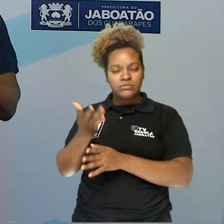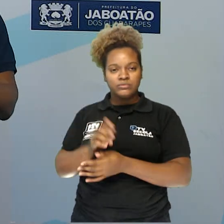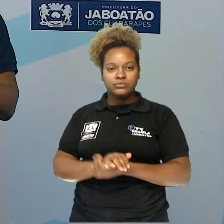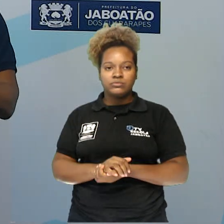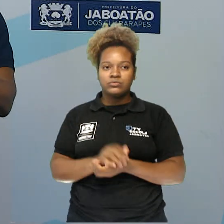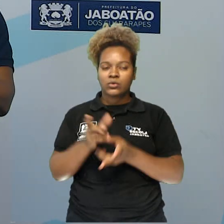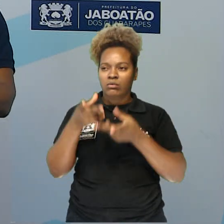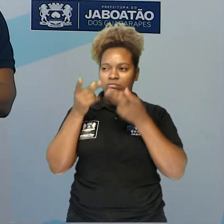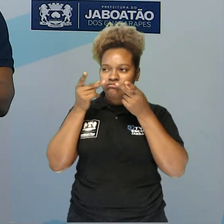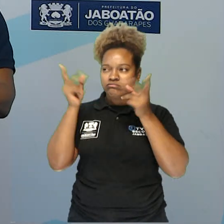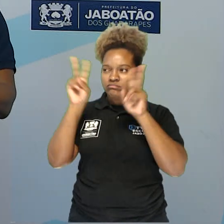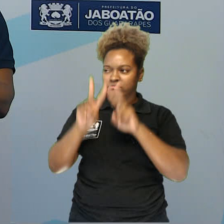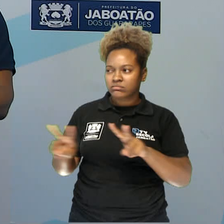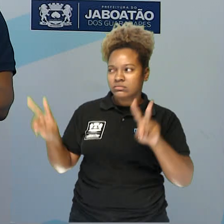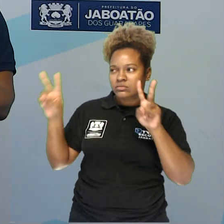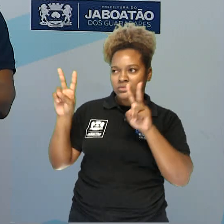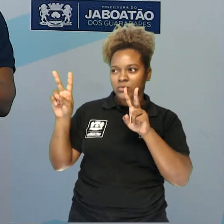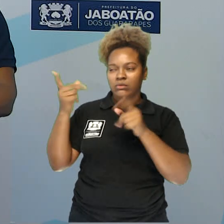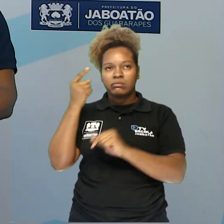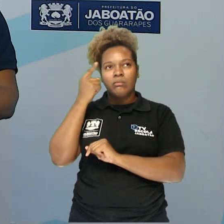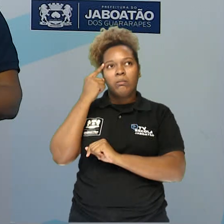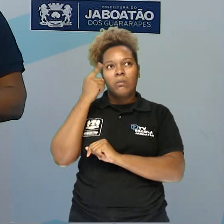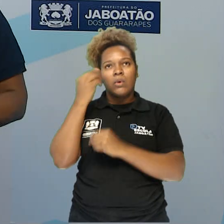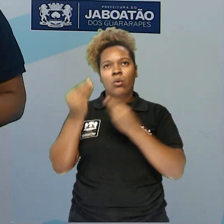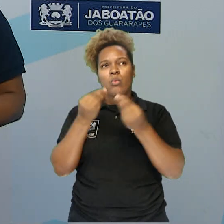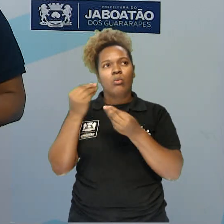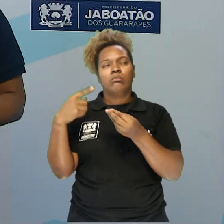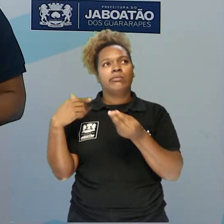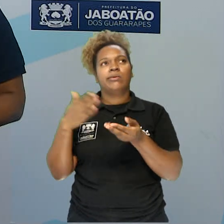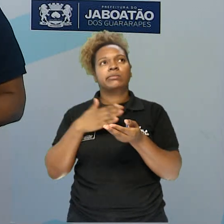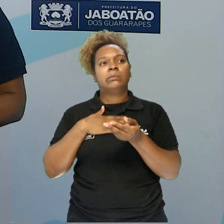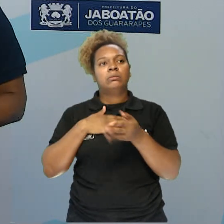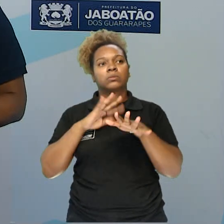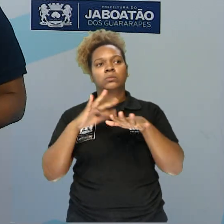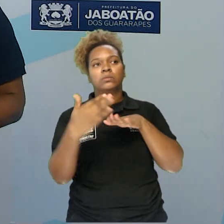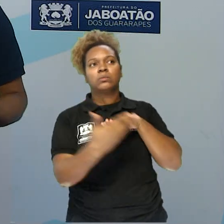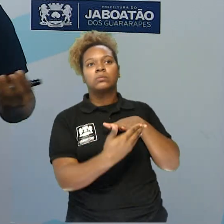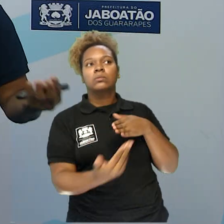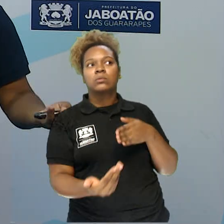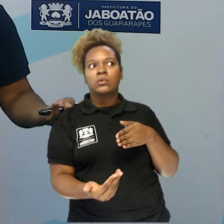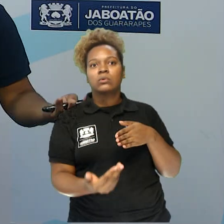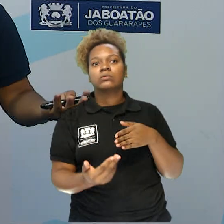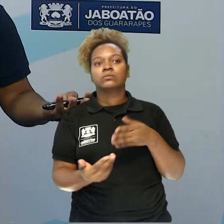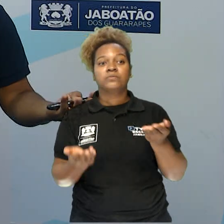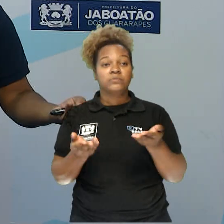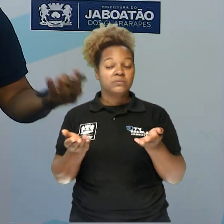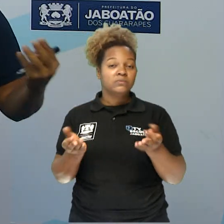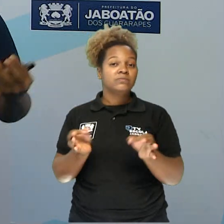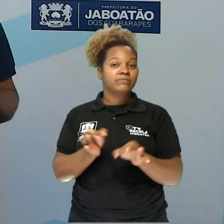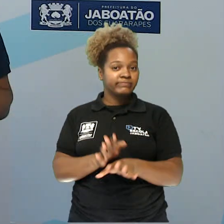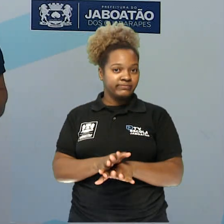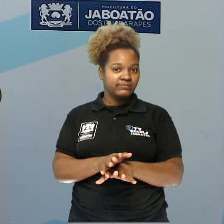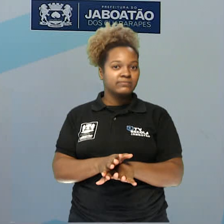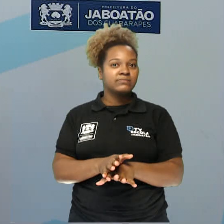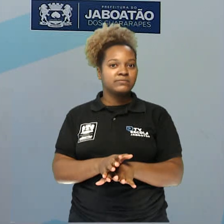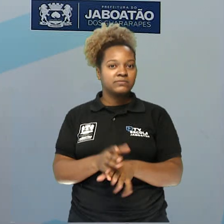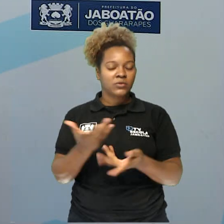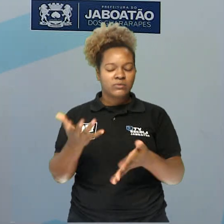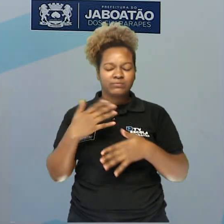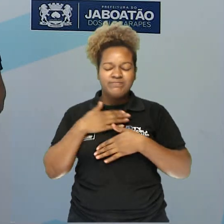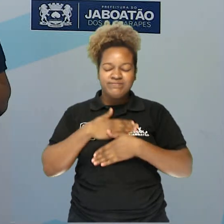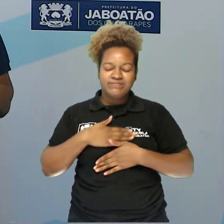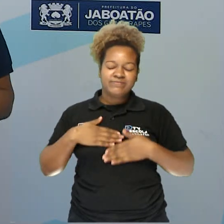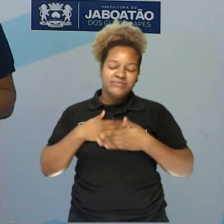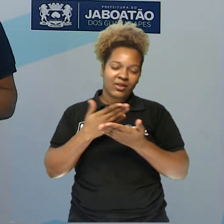imagem e vai pensar como também é a forma do seu bairro, tá certo? Por hoje é só. Espero que vocês tenham gostado